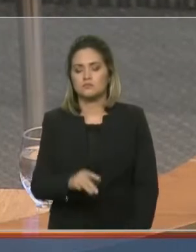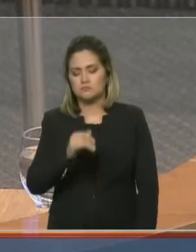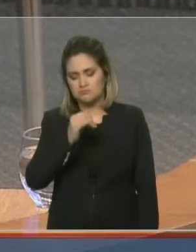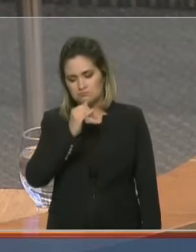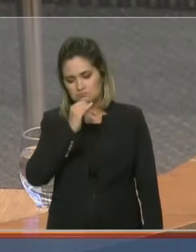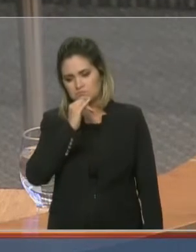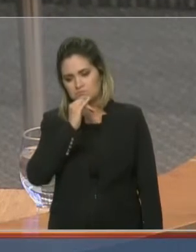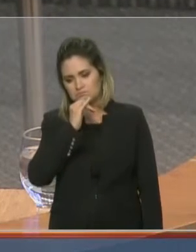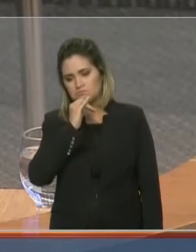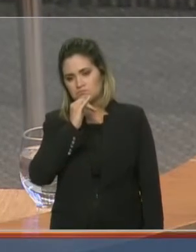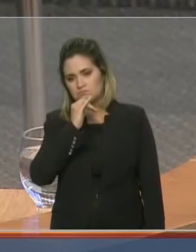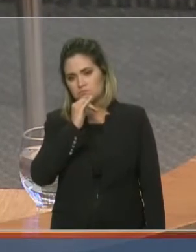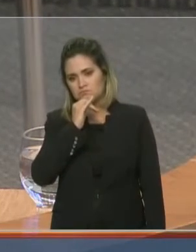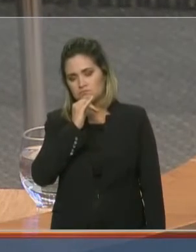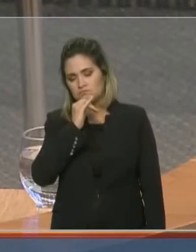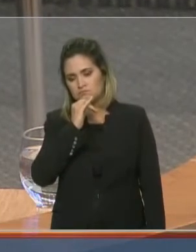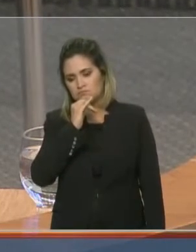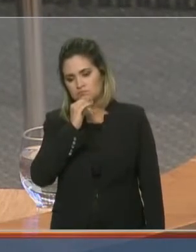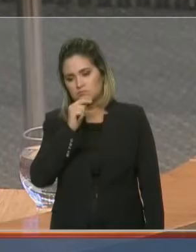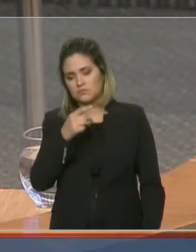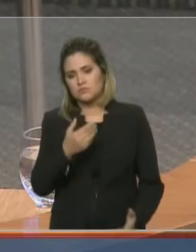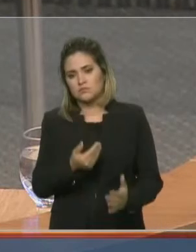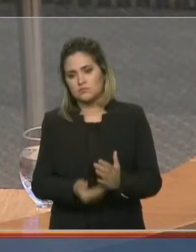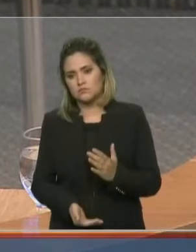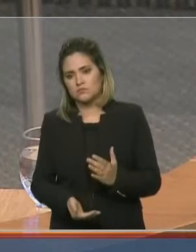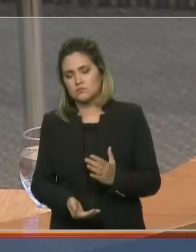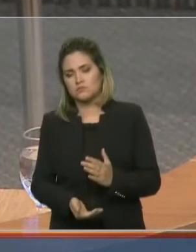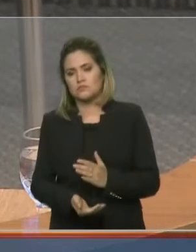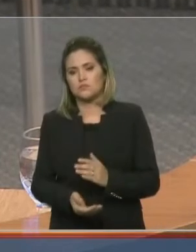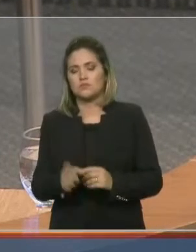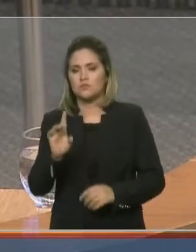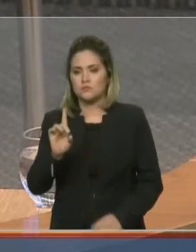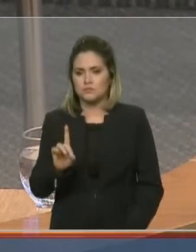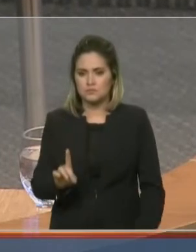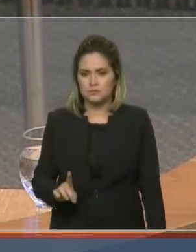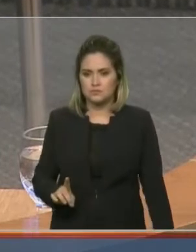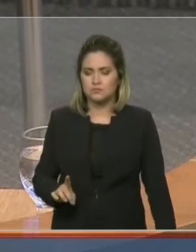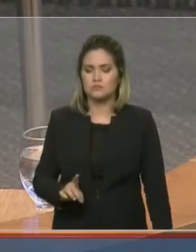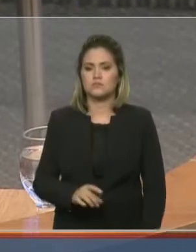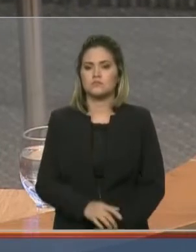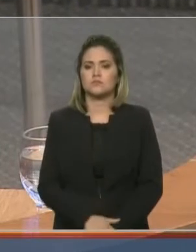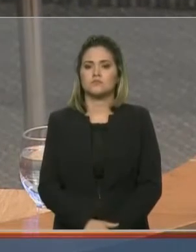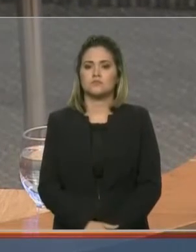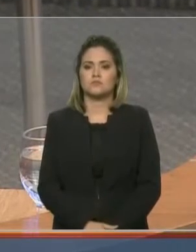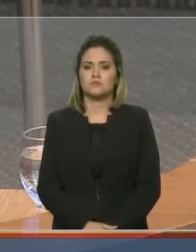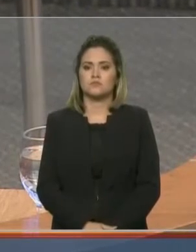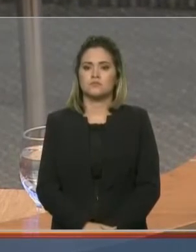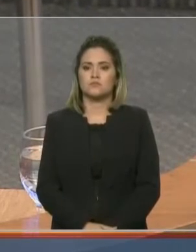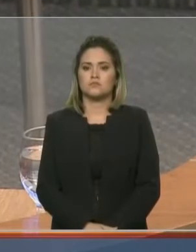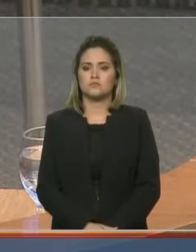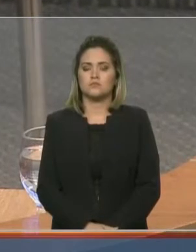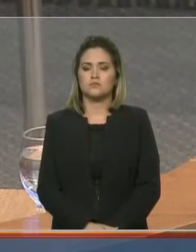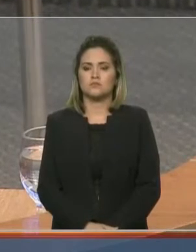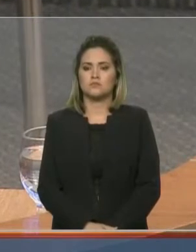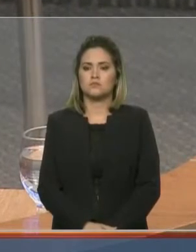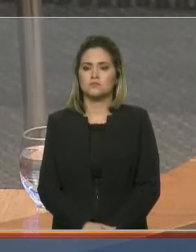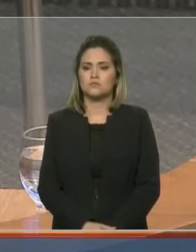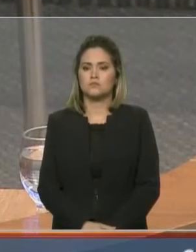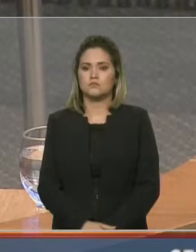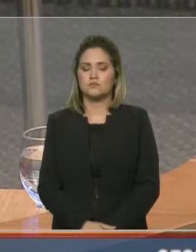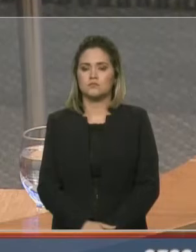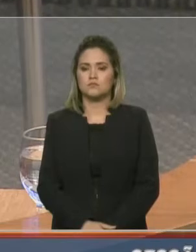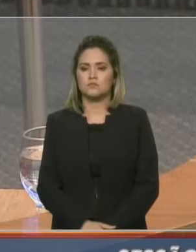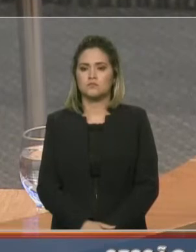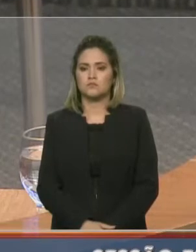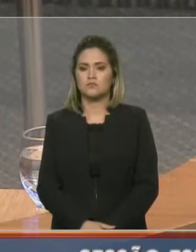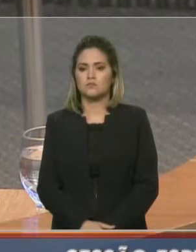de certa forma, esta perda de direitos que foram, ao longo dos tempos, garantidos